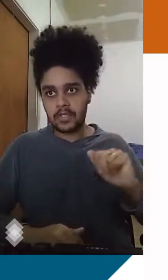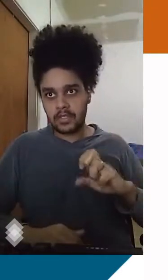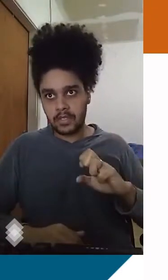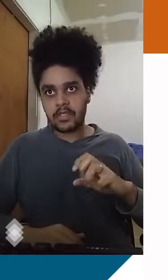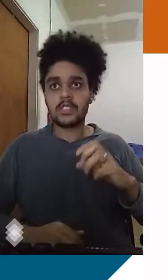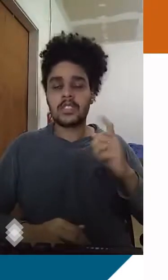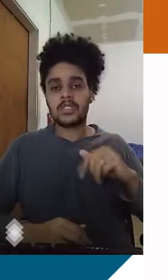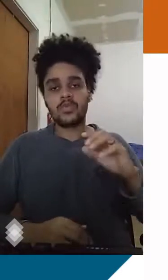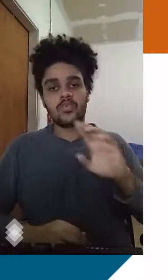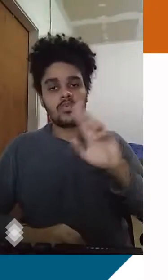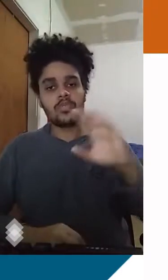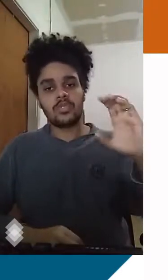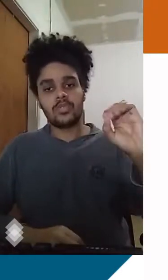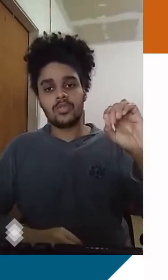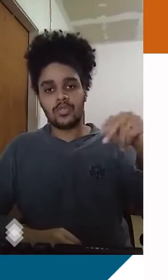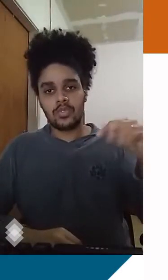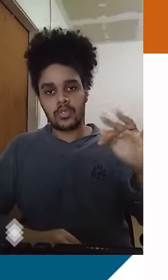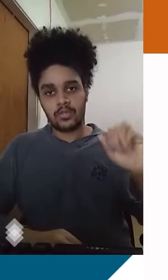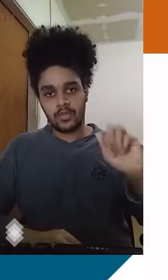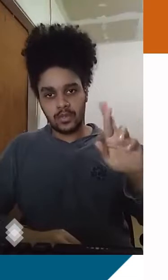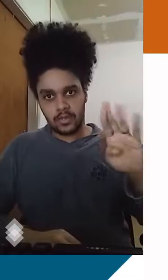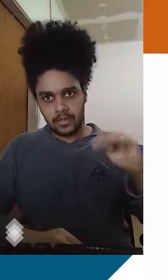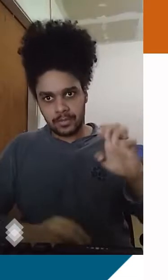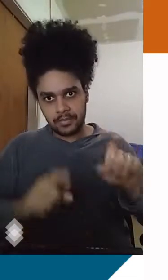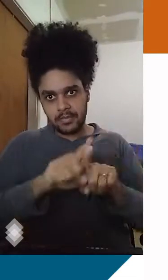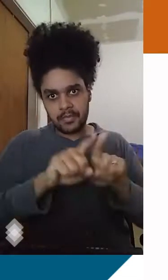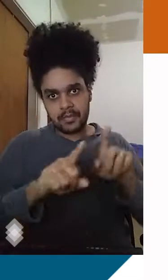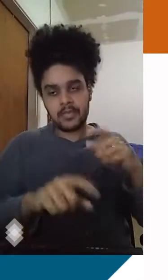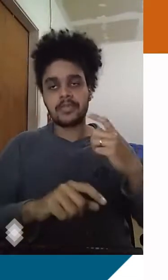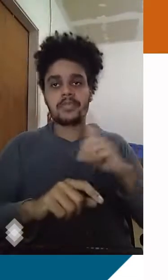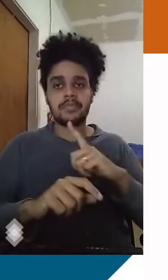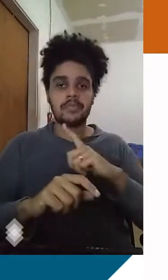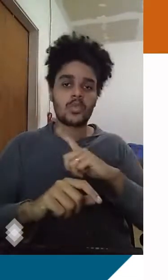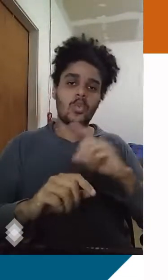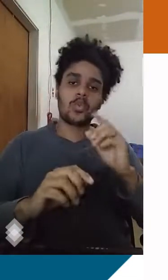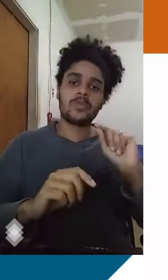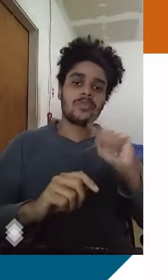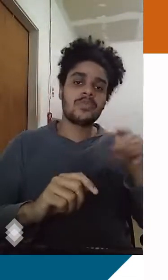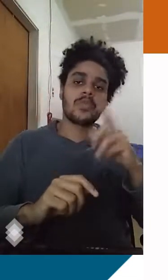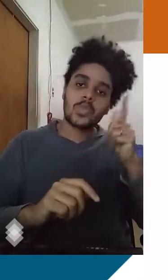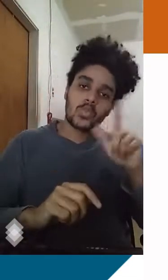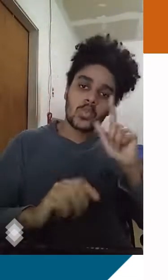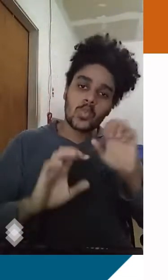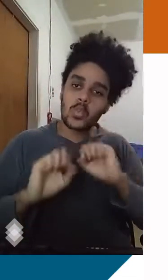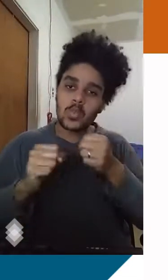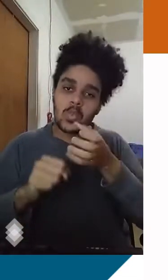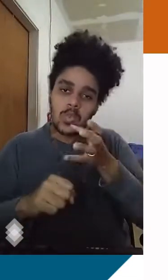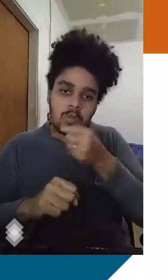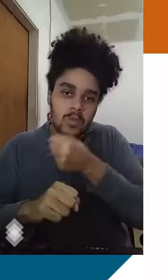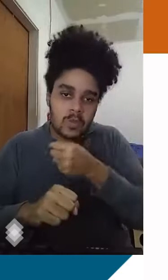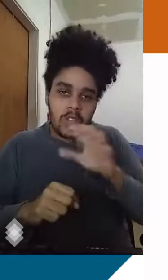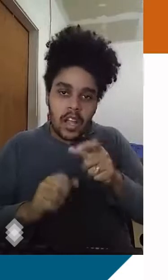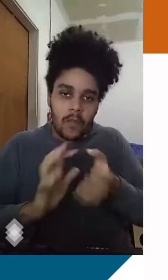que são as projeções conformes. O nome meio que já sugere o que essa projeção ela consegue preservar, né? Ela